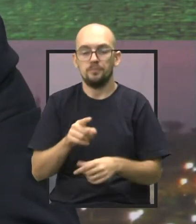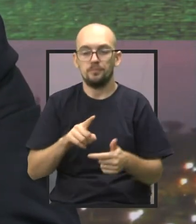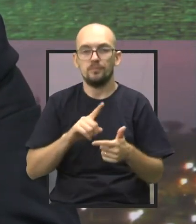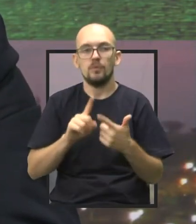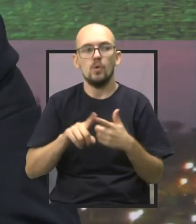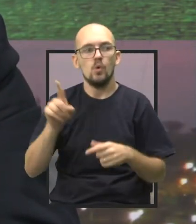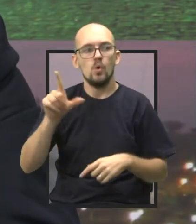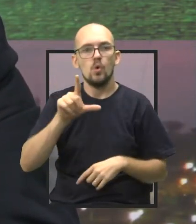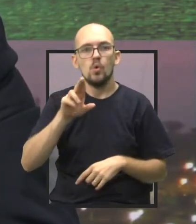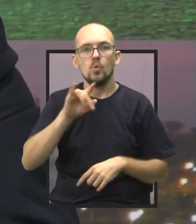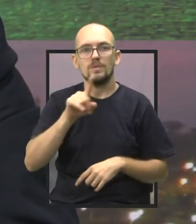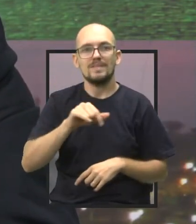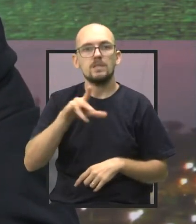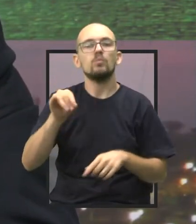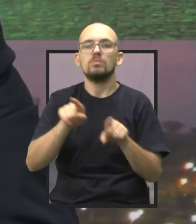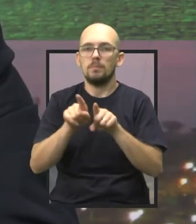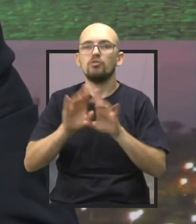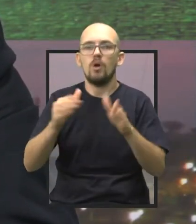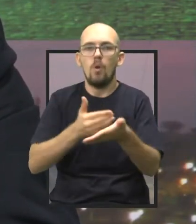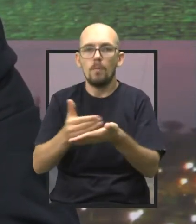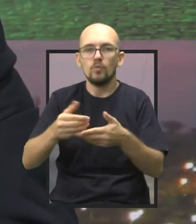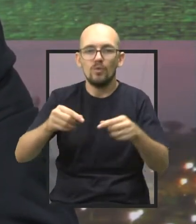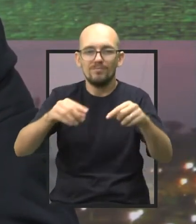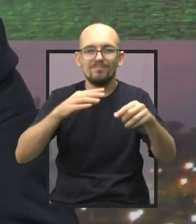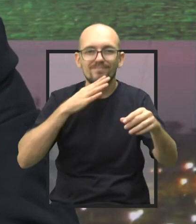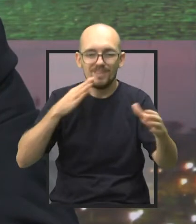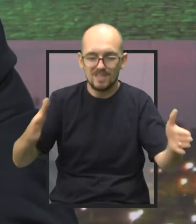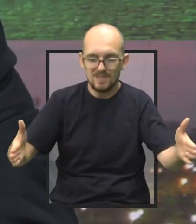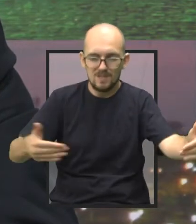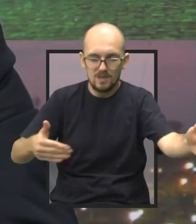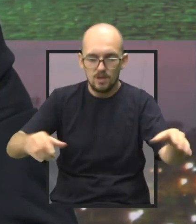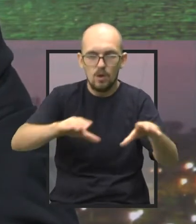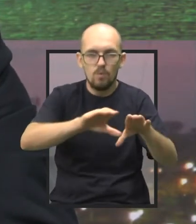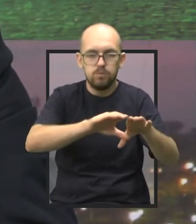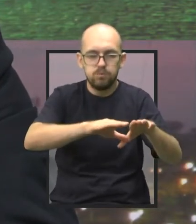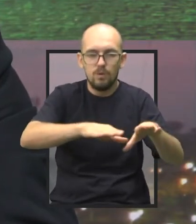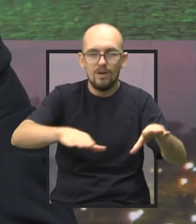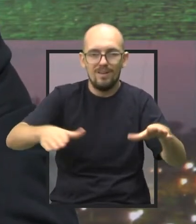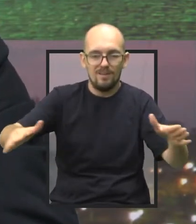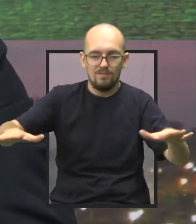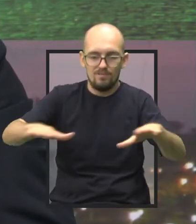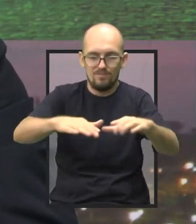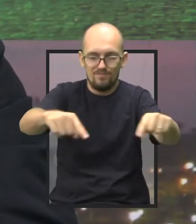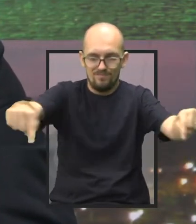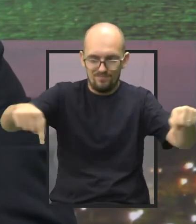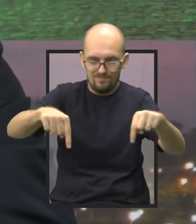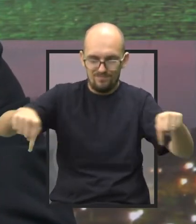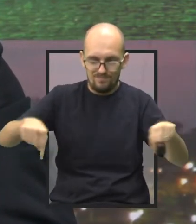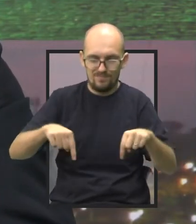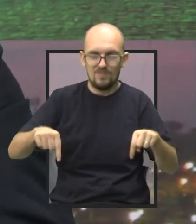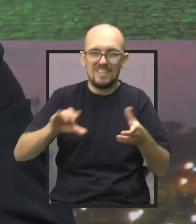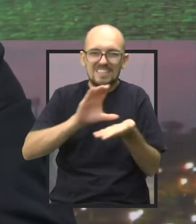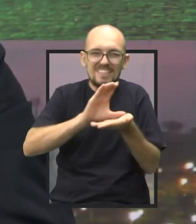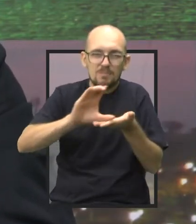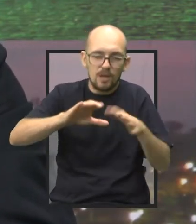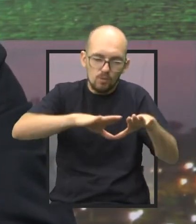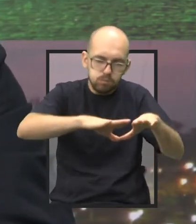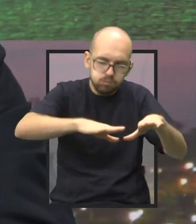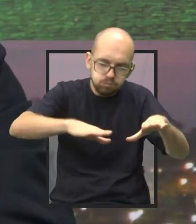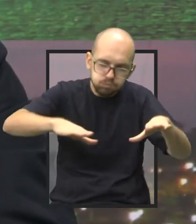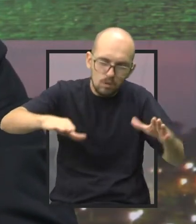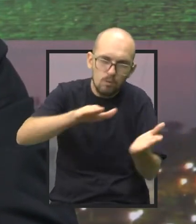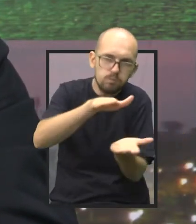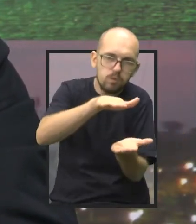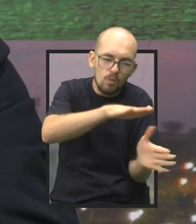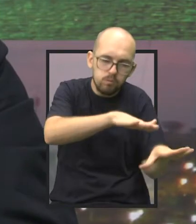também já começou a fazer o Radier, que são essas 500 casas que a gente lançou agora. A construção terraplenagem já começou,